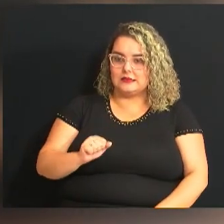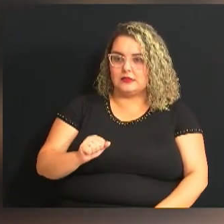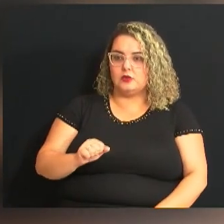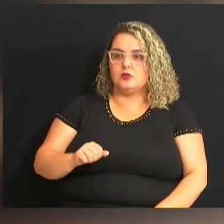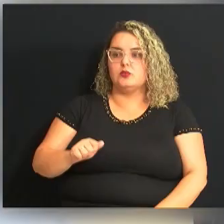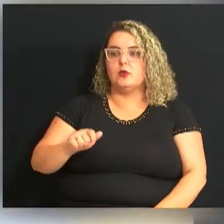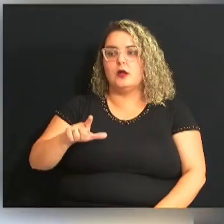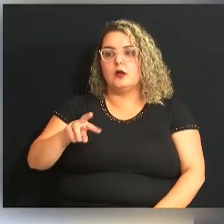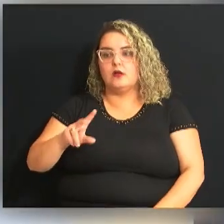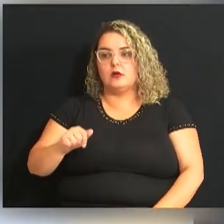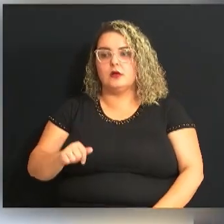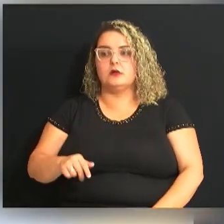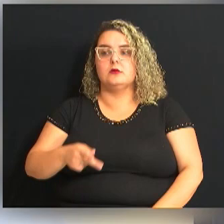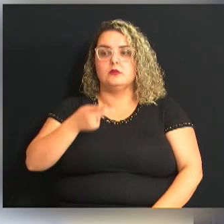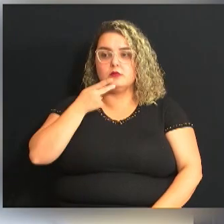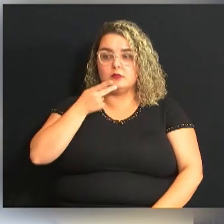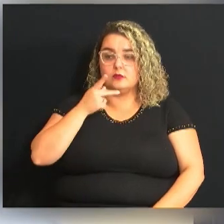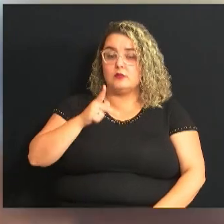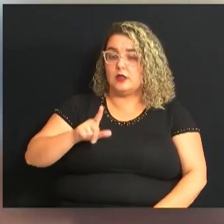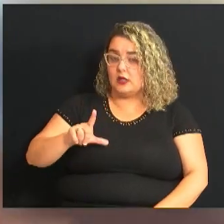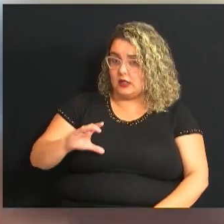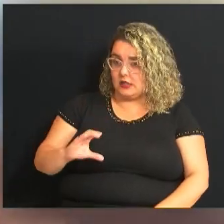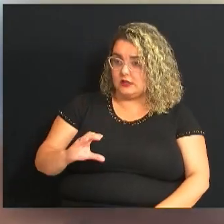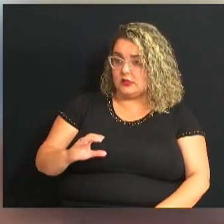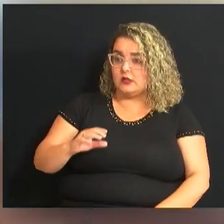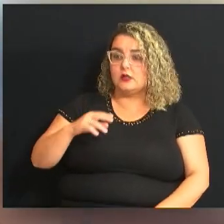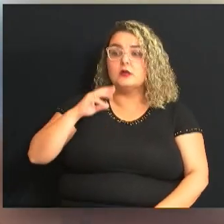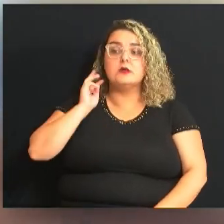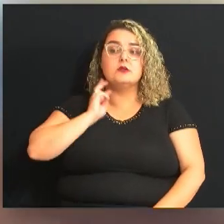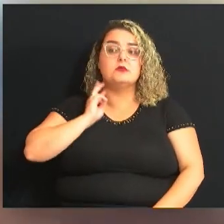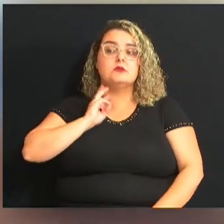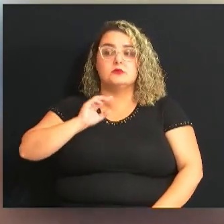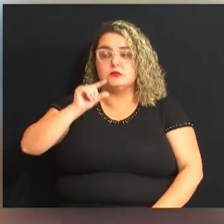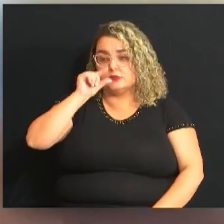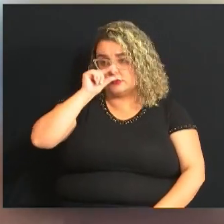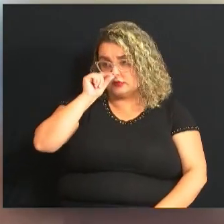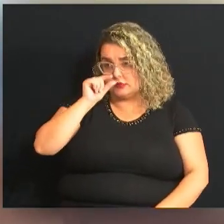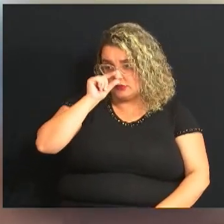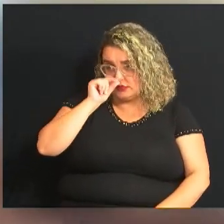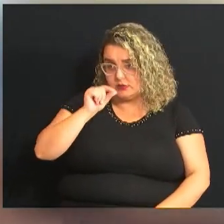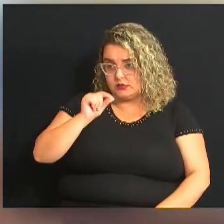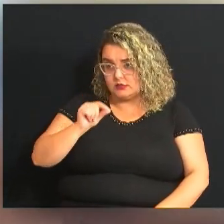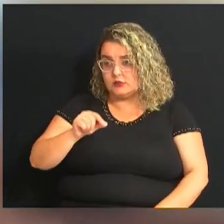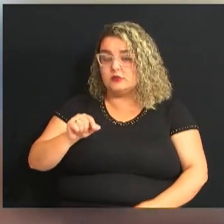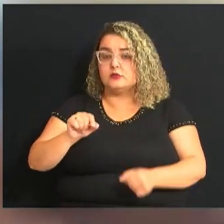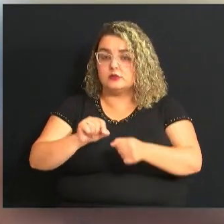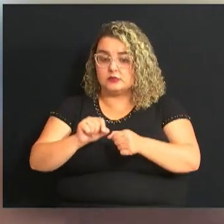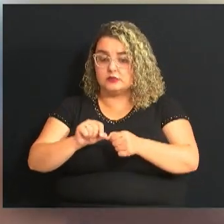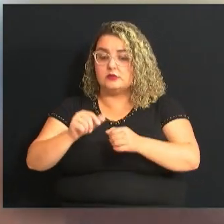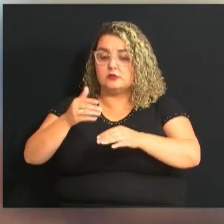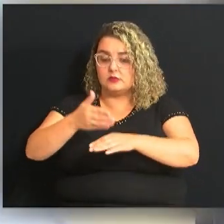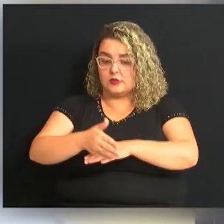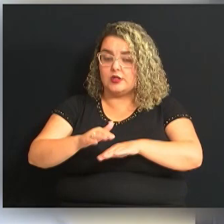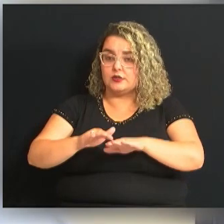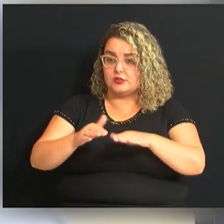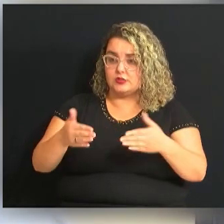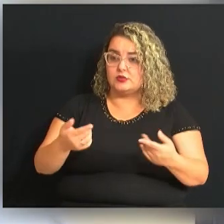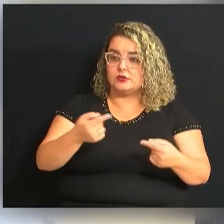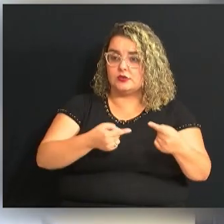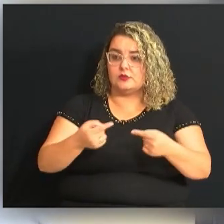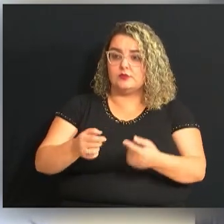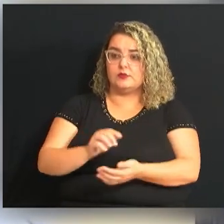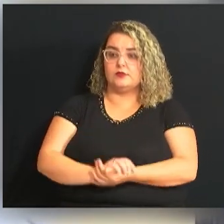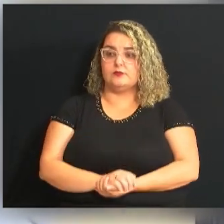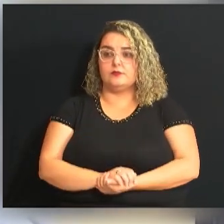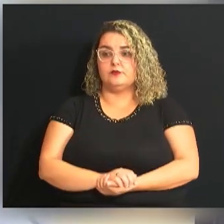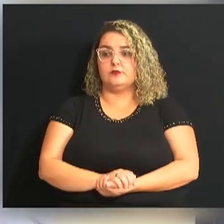o PLC os vereadores Cecílio Santos e Arnaldo Salvetti, que fizeram parte da mesa de discussão. Acho